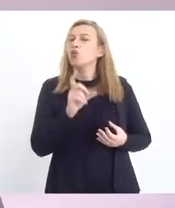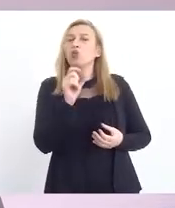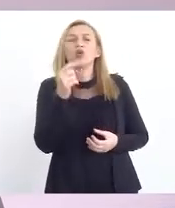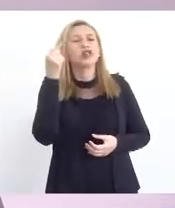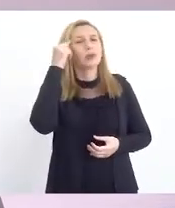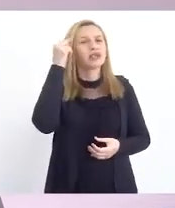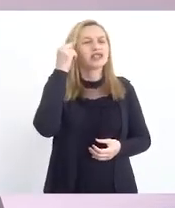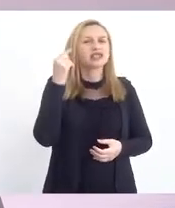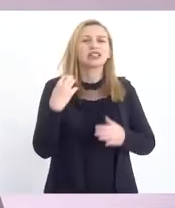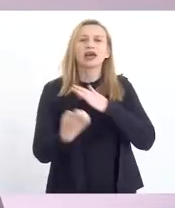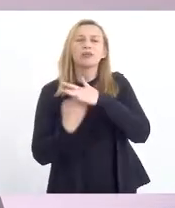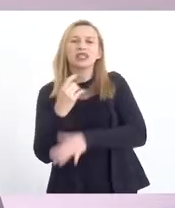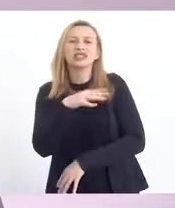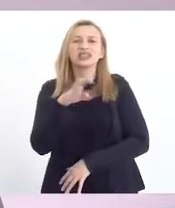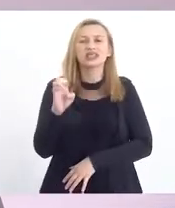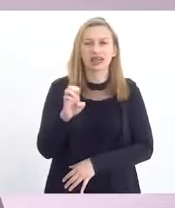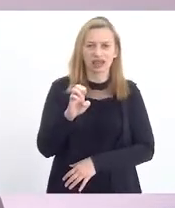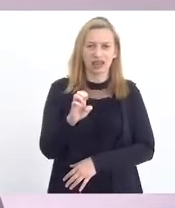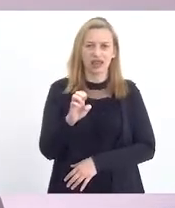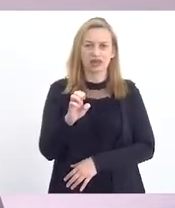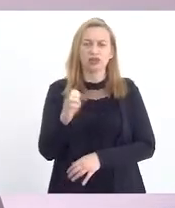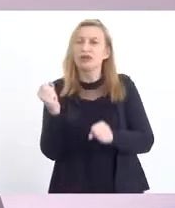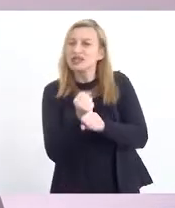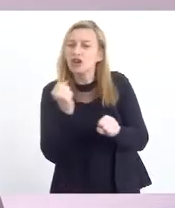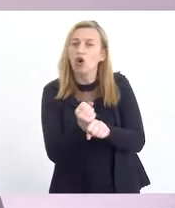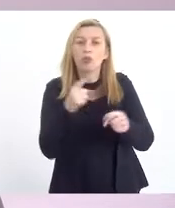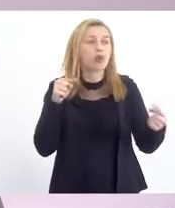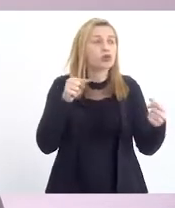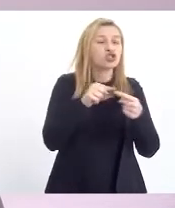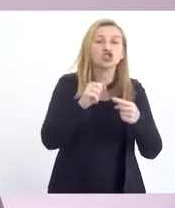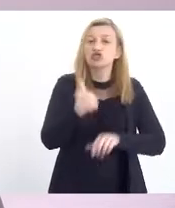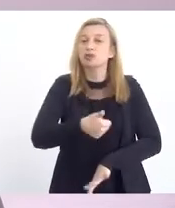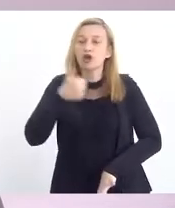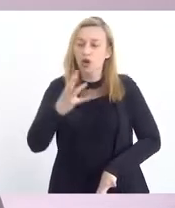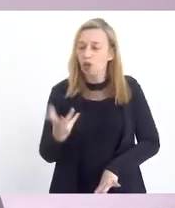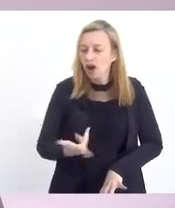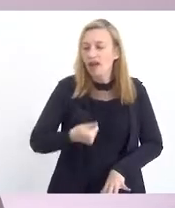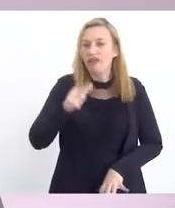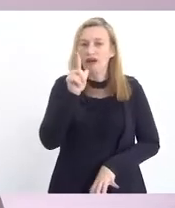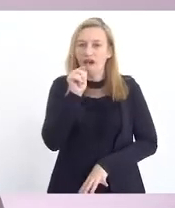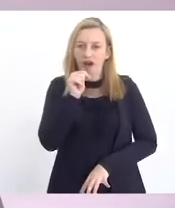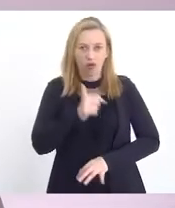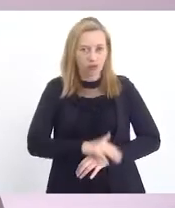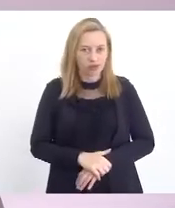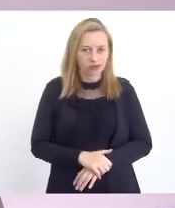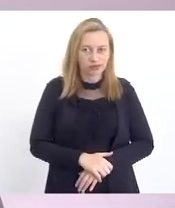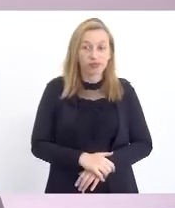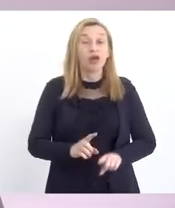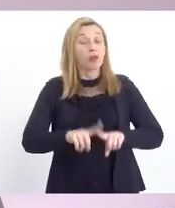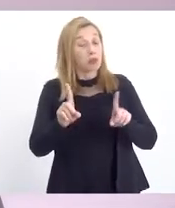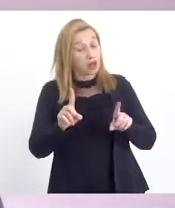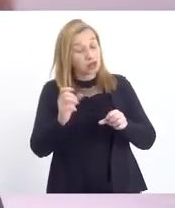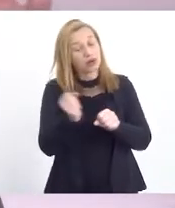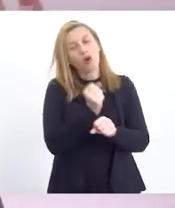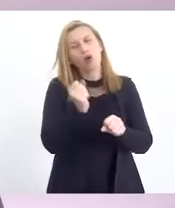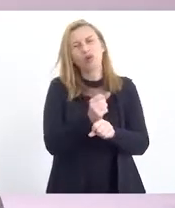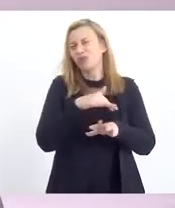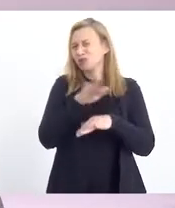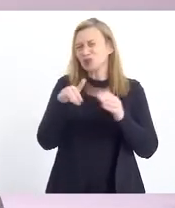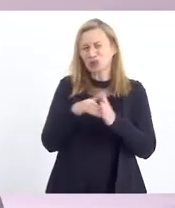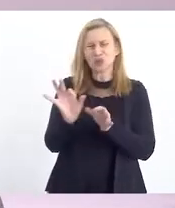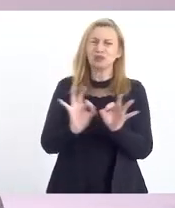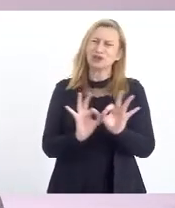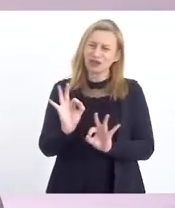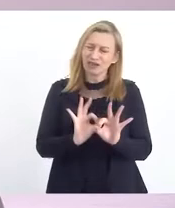a SEDAE sobre essa obra, né, que tem o objetivo de melhorar a qualidade da água, mas é uma obra que, como todo projeto, não